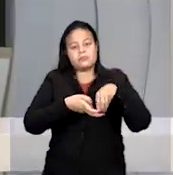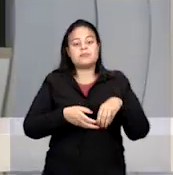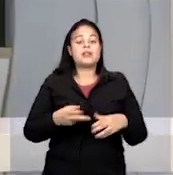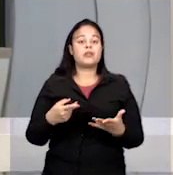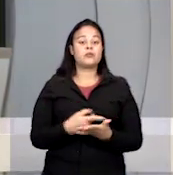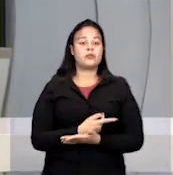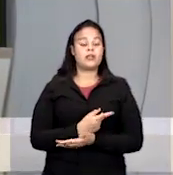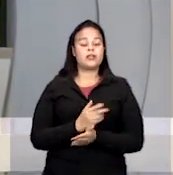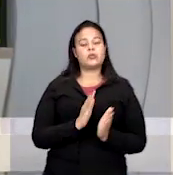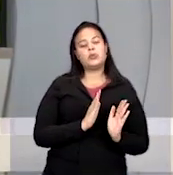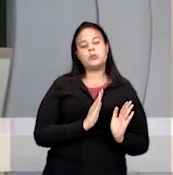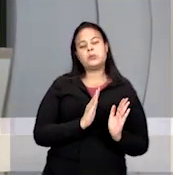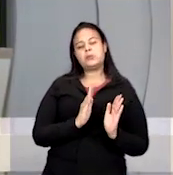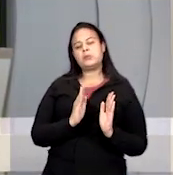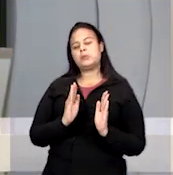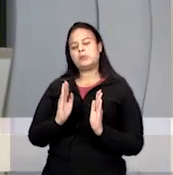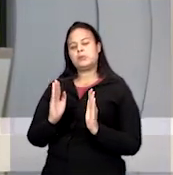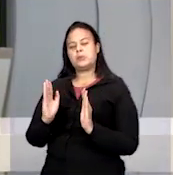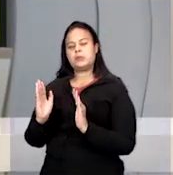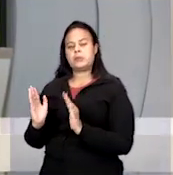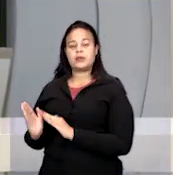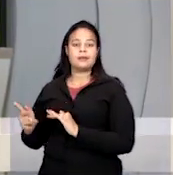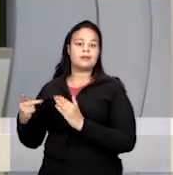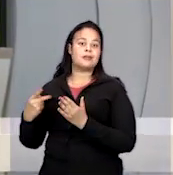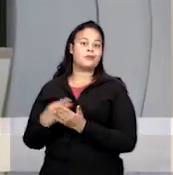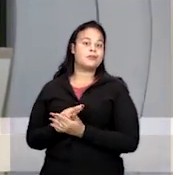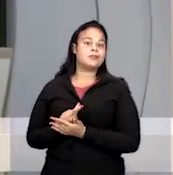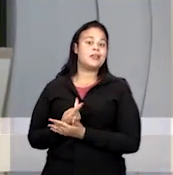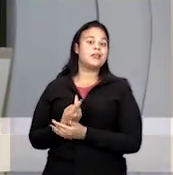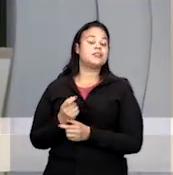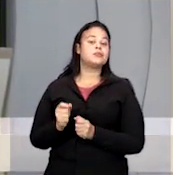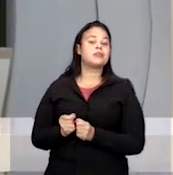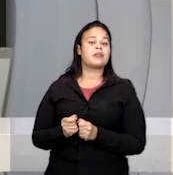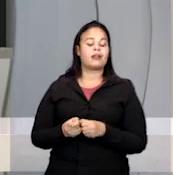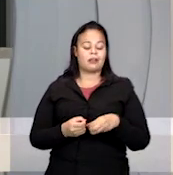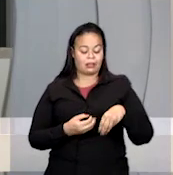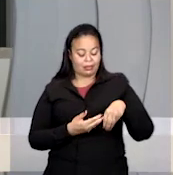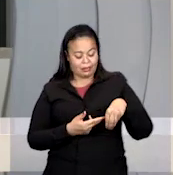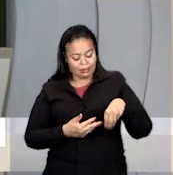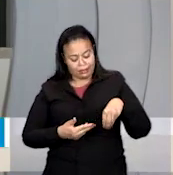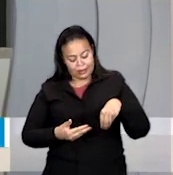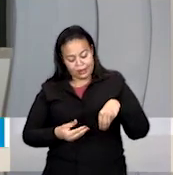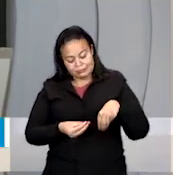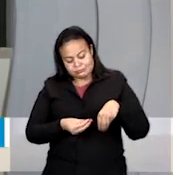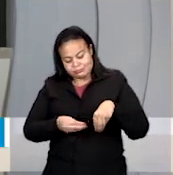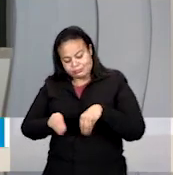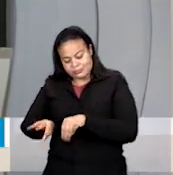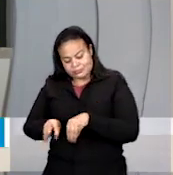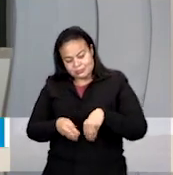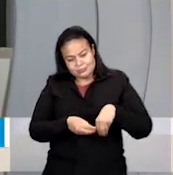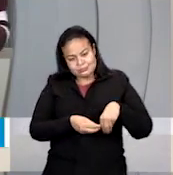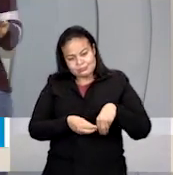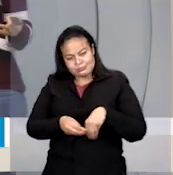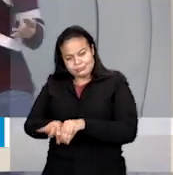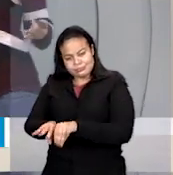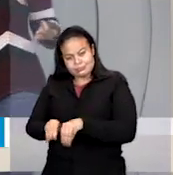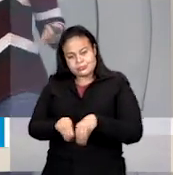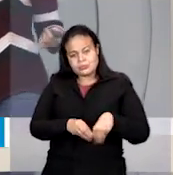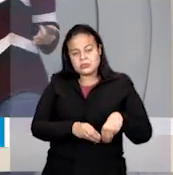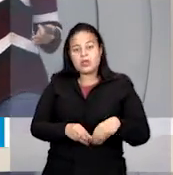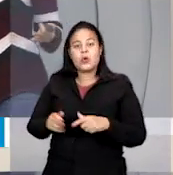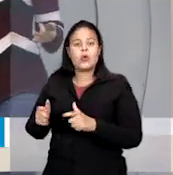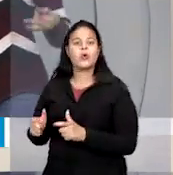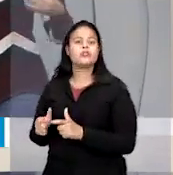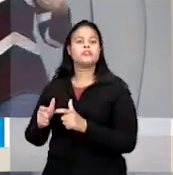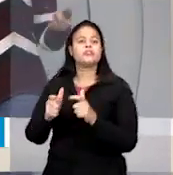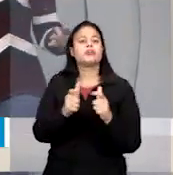todo esse processo gera rejeitos de minérios e esses rejeitos precisam de ir para algum